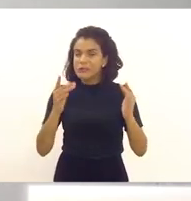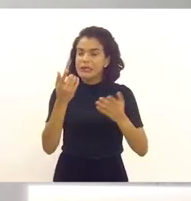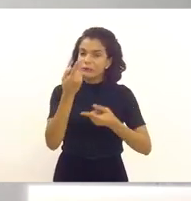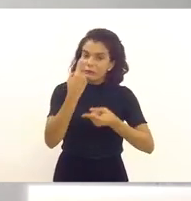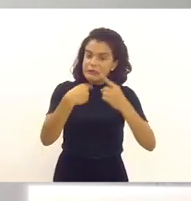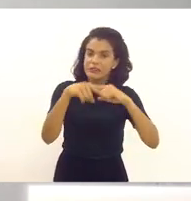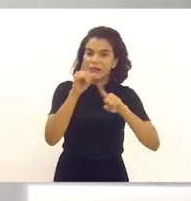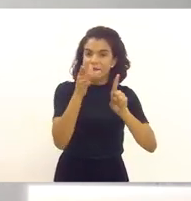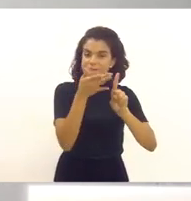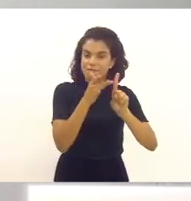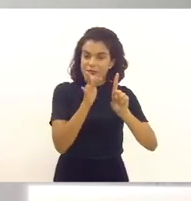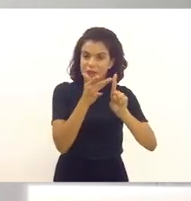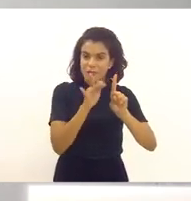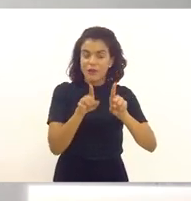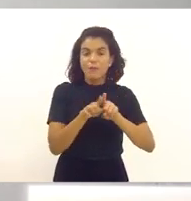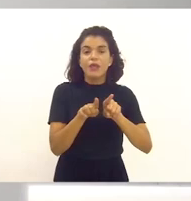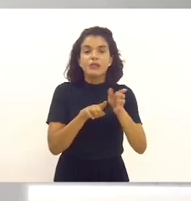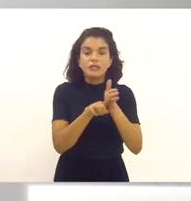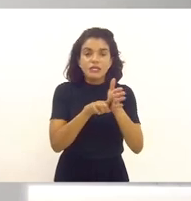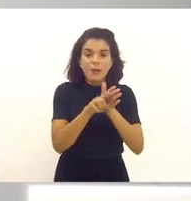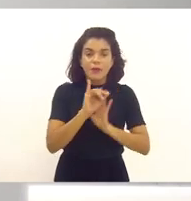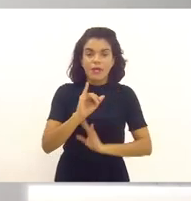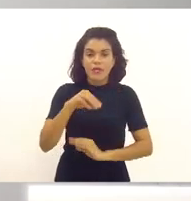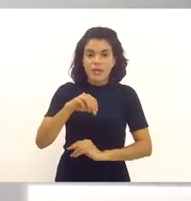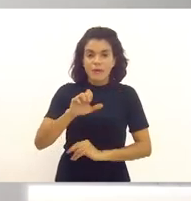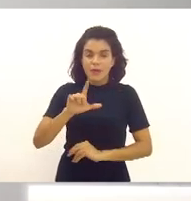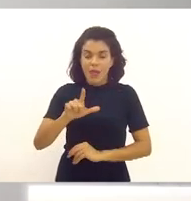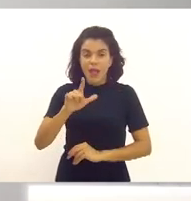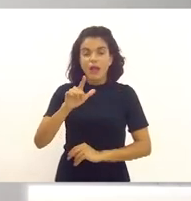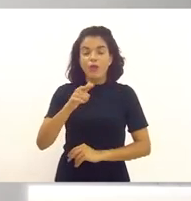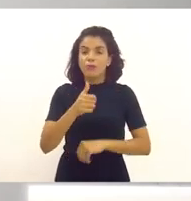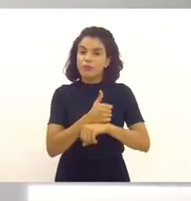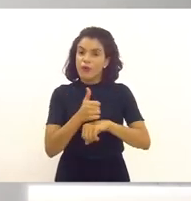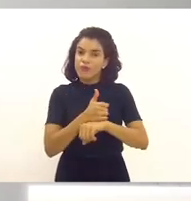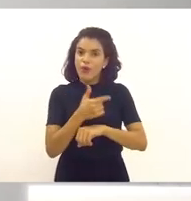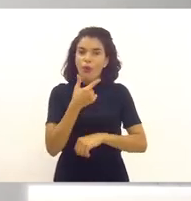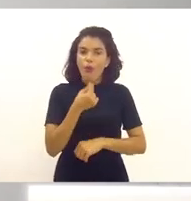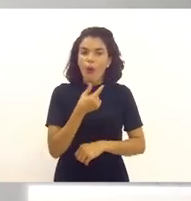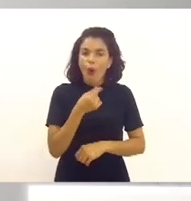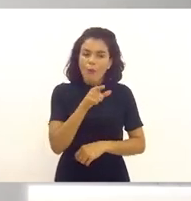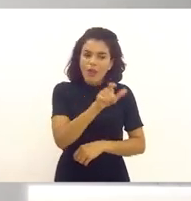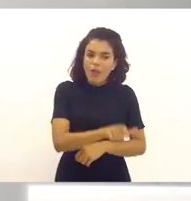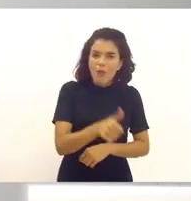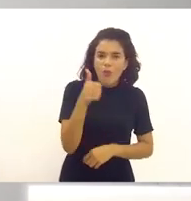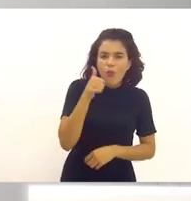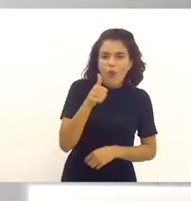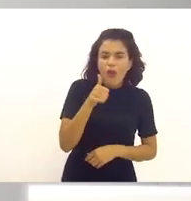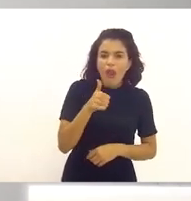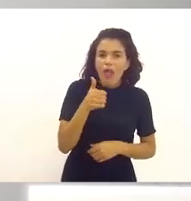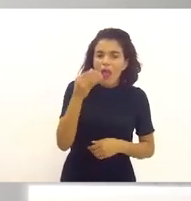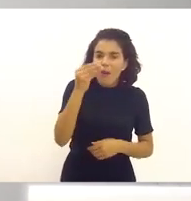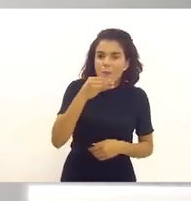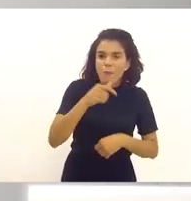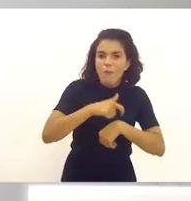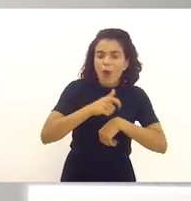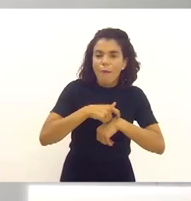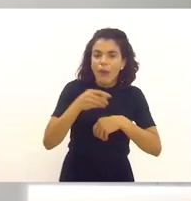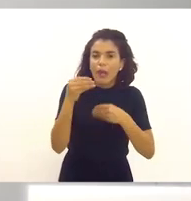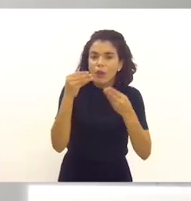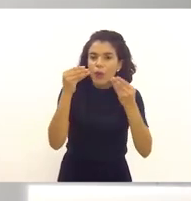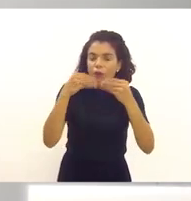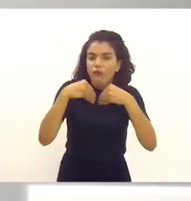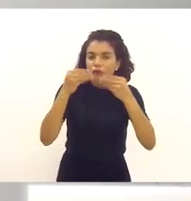também do exame de corpo de delito feito por homens por mulheres que para mulheres que estão fragilizadas estão em um momento de